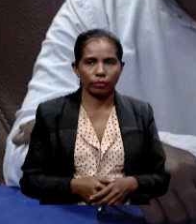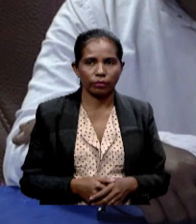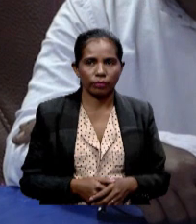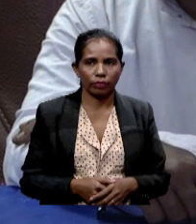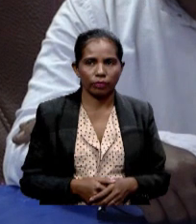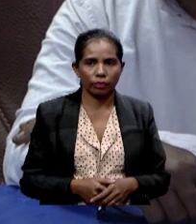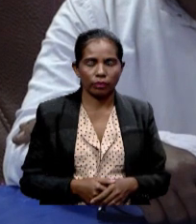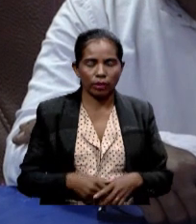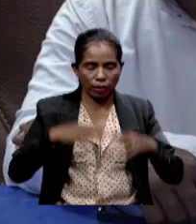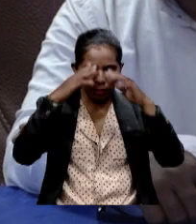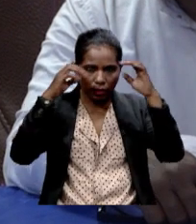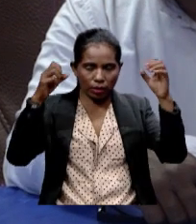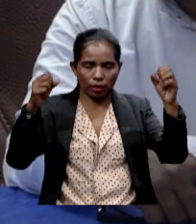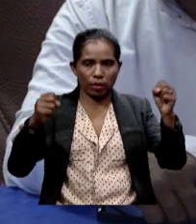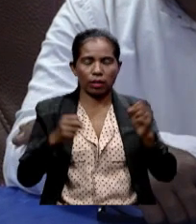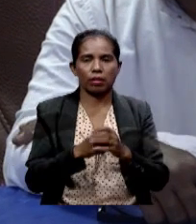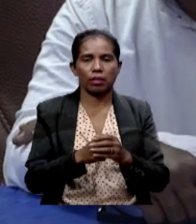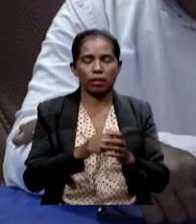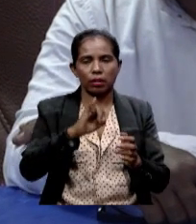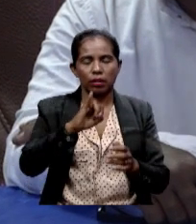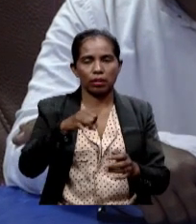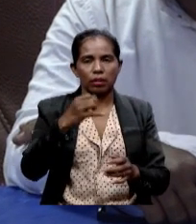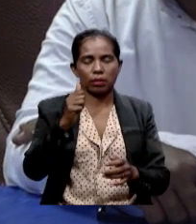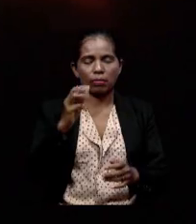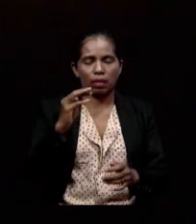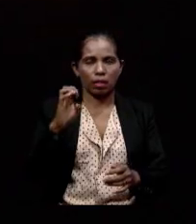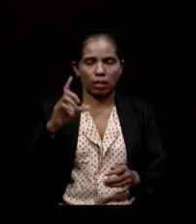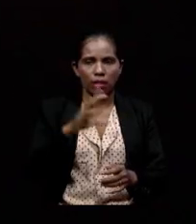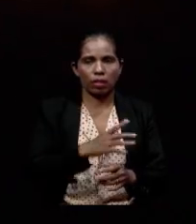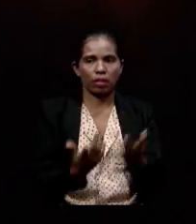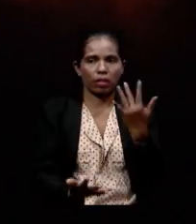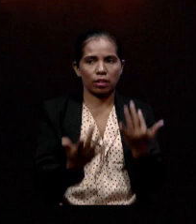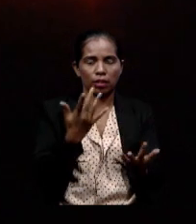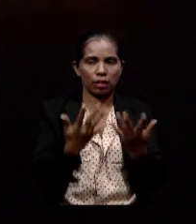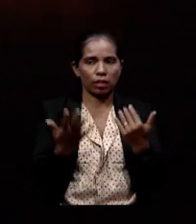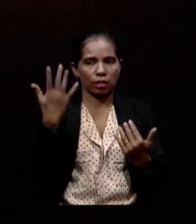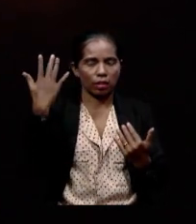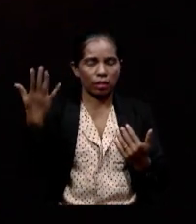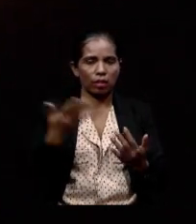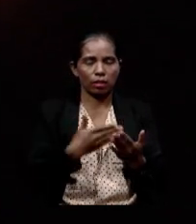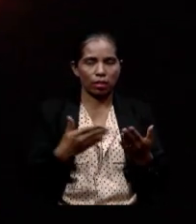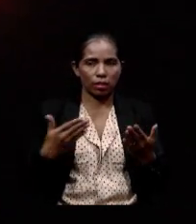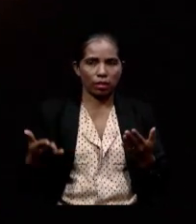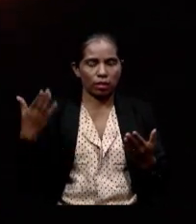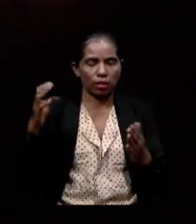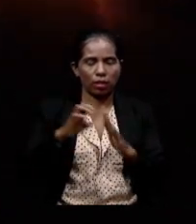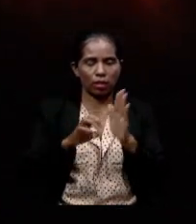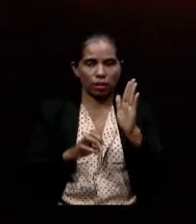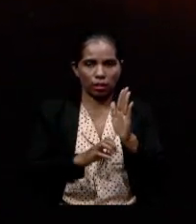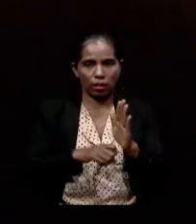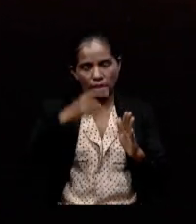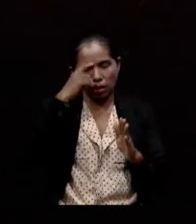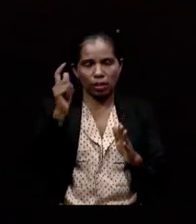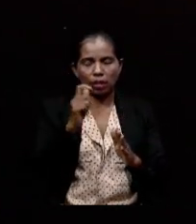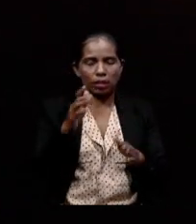Presidente da Autoridade de Proteção Civil, Superintendente Ismael da Costa Babo Hateten, incêndio nebe acontece em armazém Patrimônio Estado e a área Tassitolo, terça